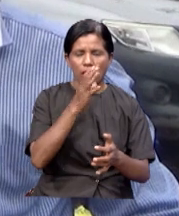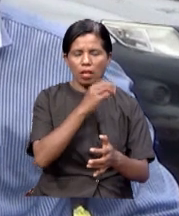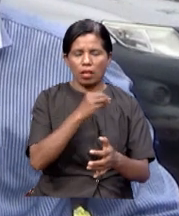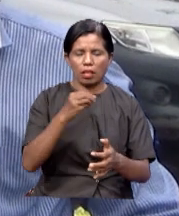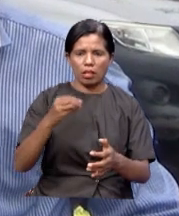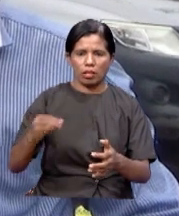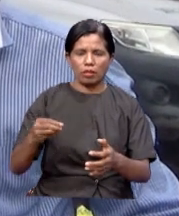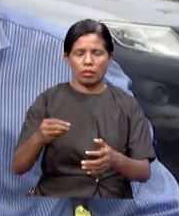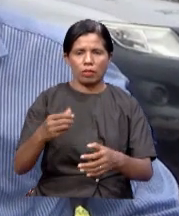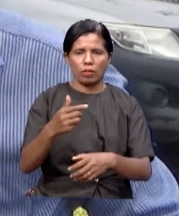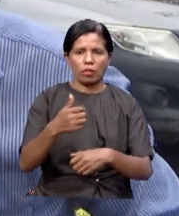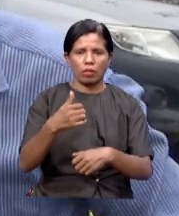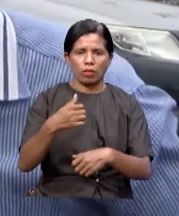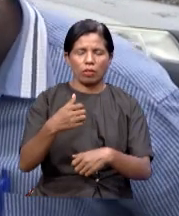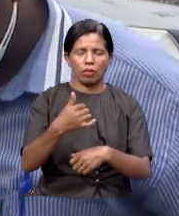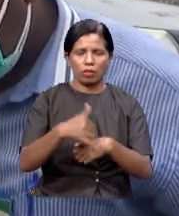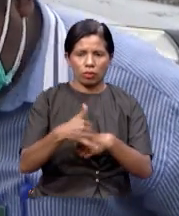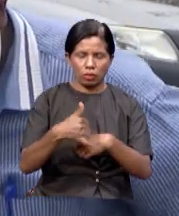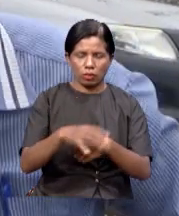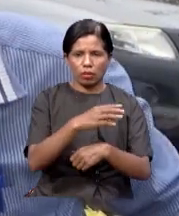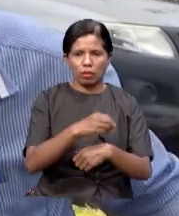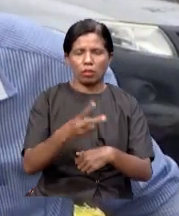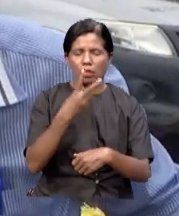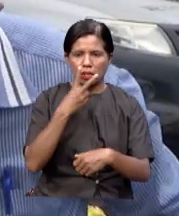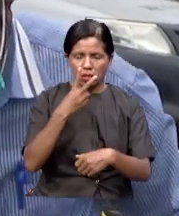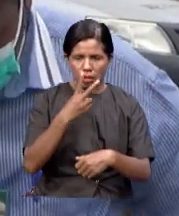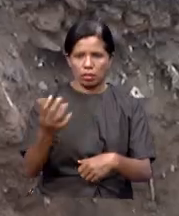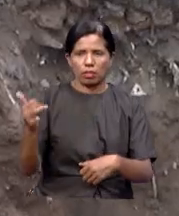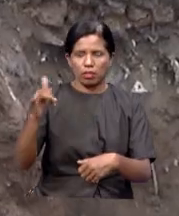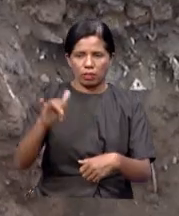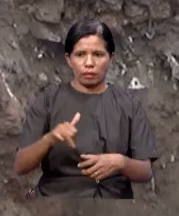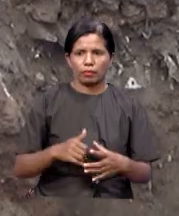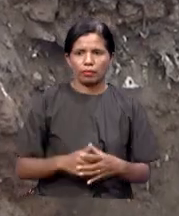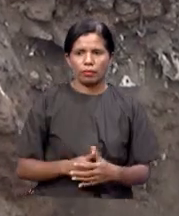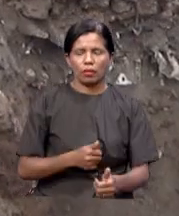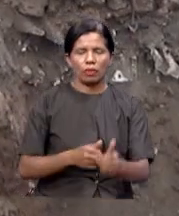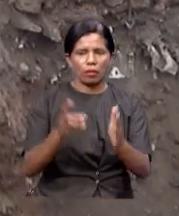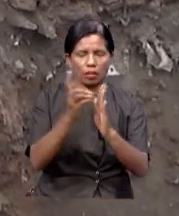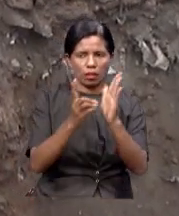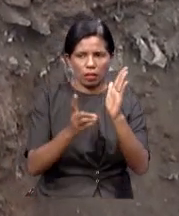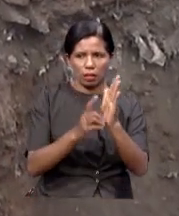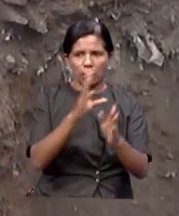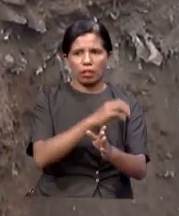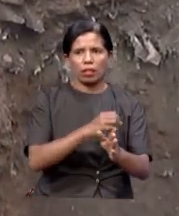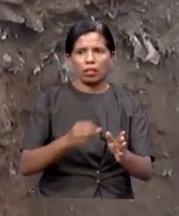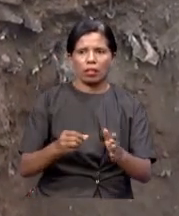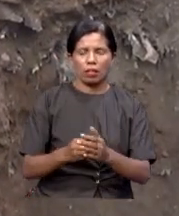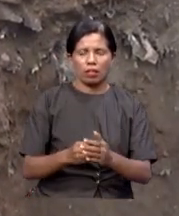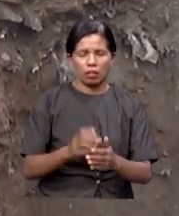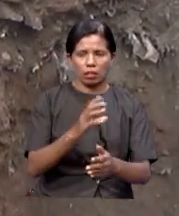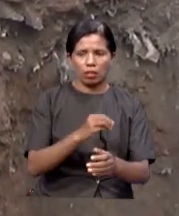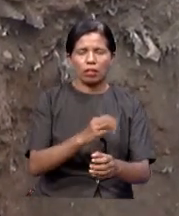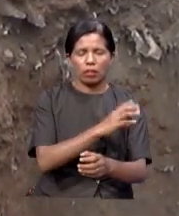bebidas e incluímos tabaco nebe que liban. Terdarus total receita nebe autoridade inspeção